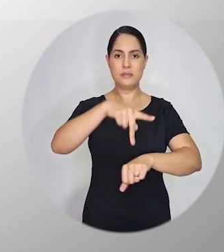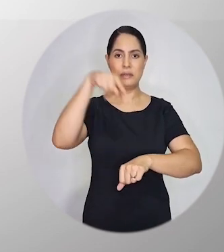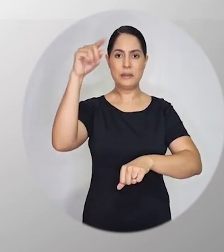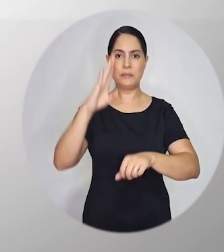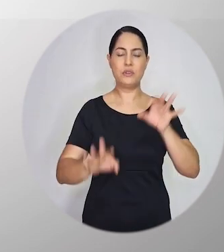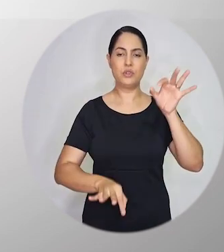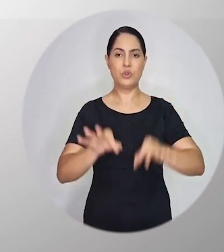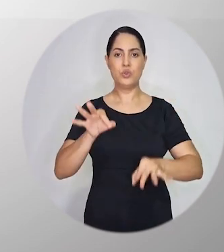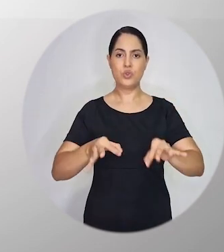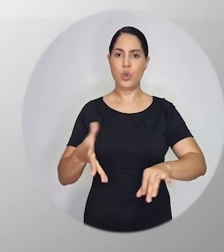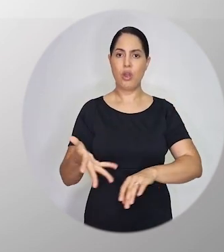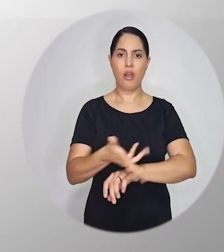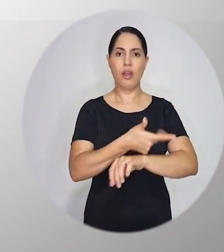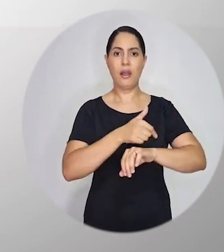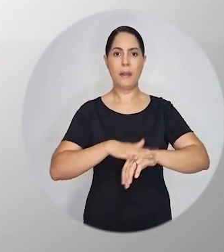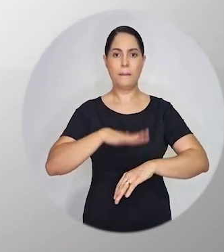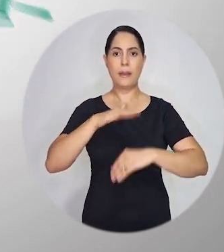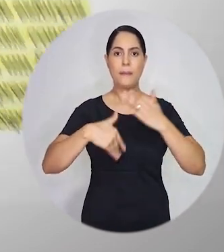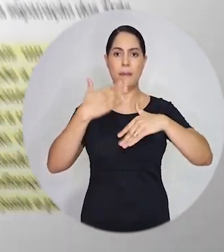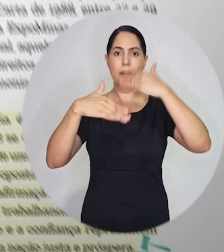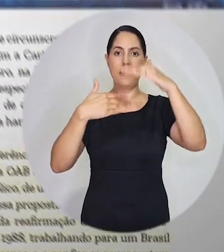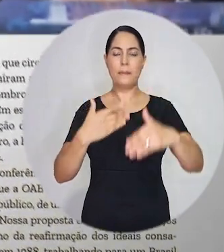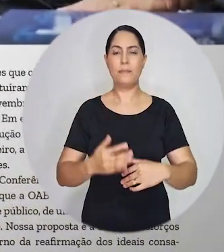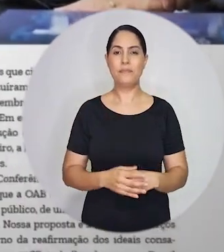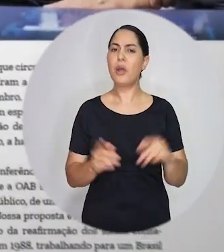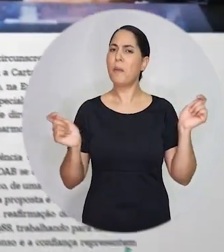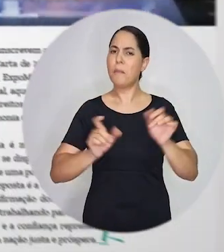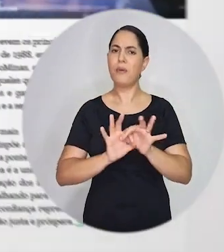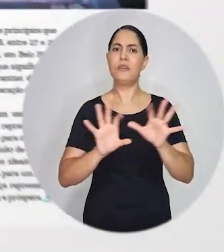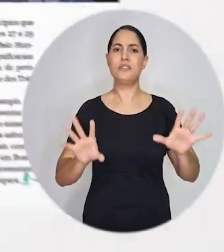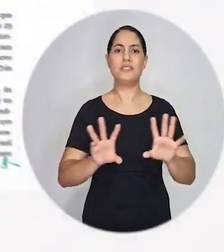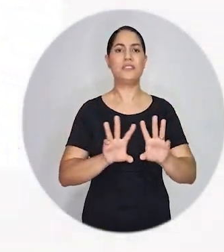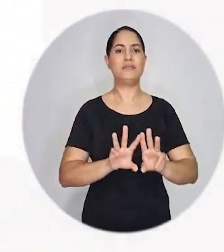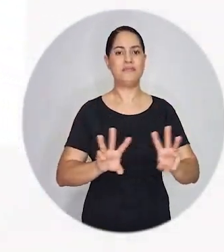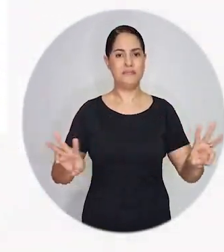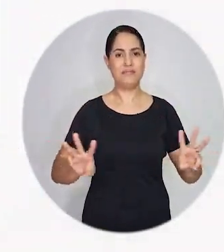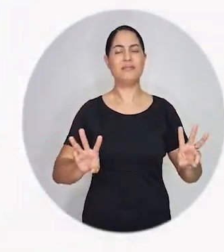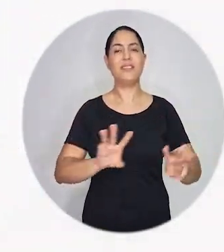uma nação justa e próspera. A matéria na íntegra você confere em